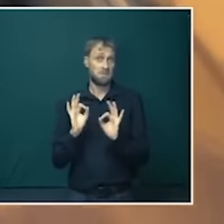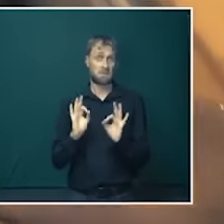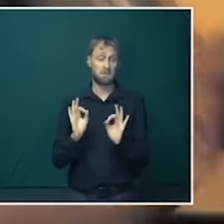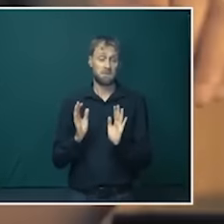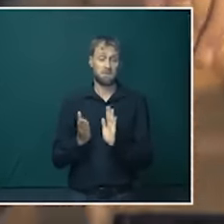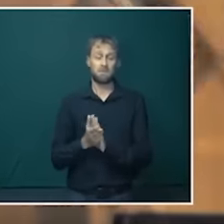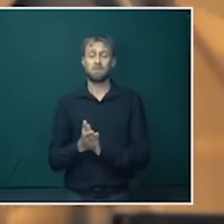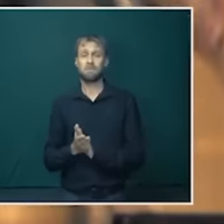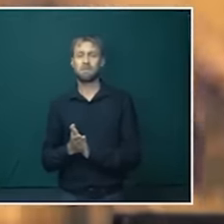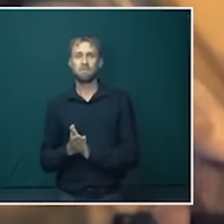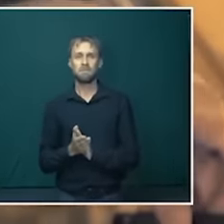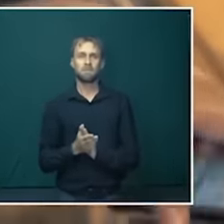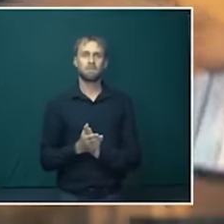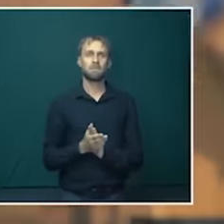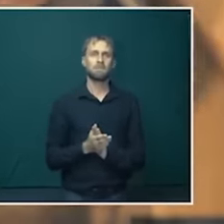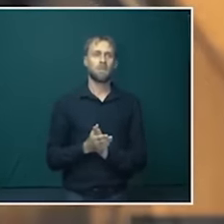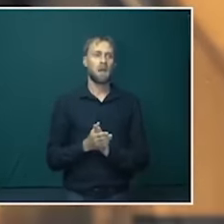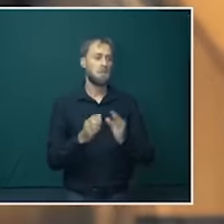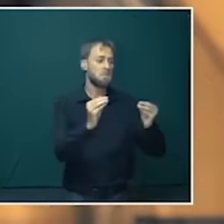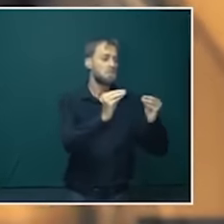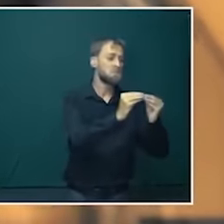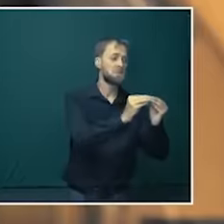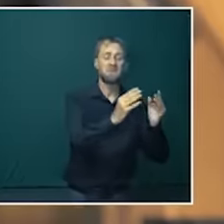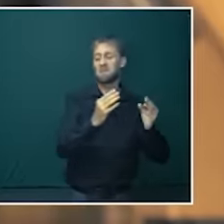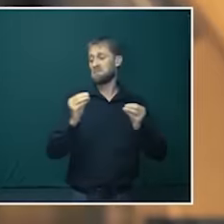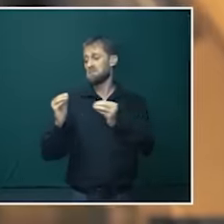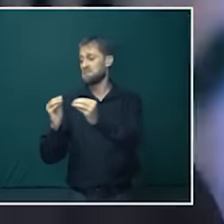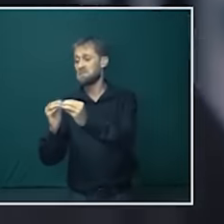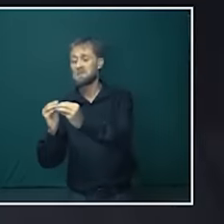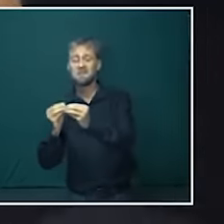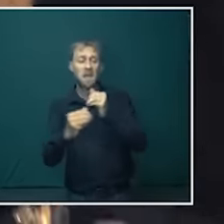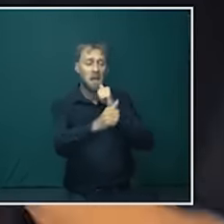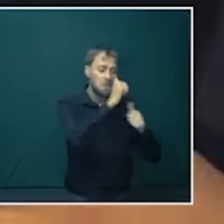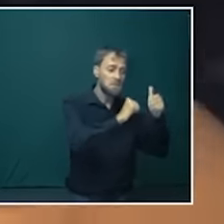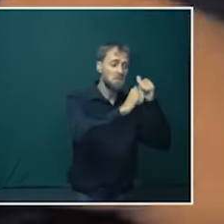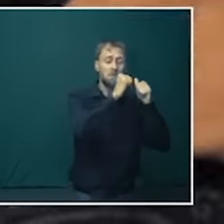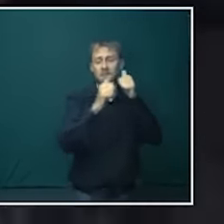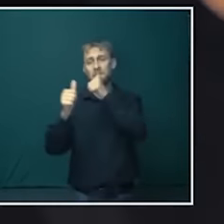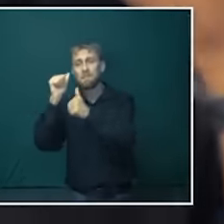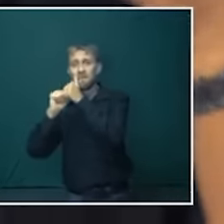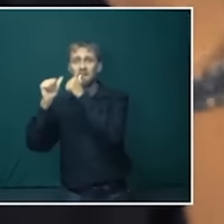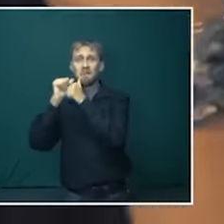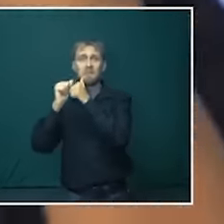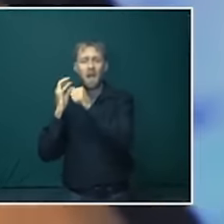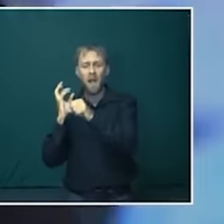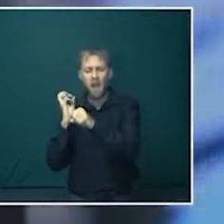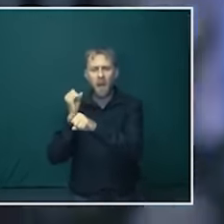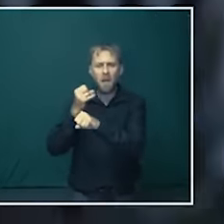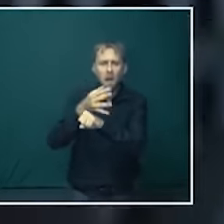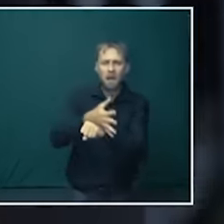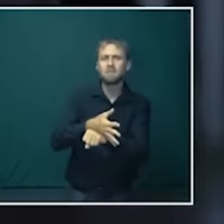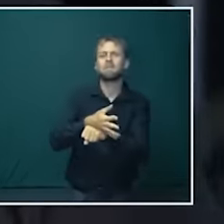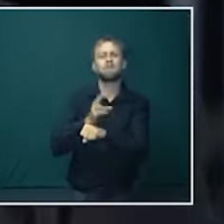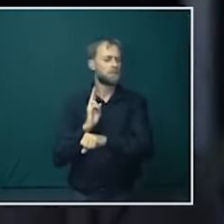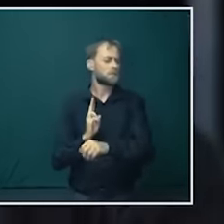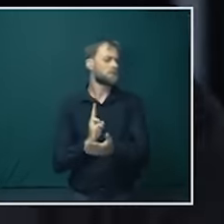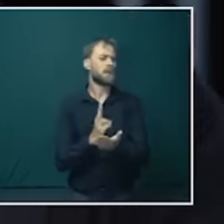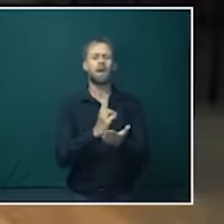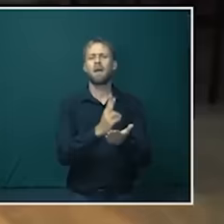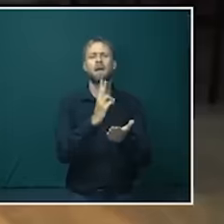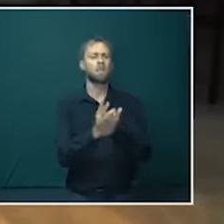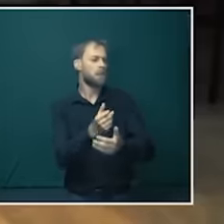assim. Entre uma boca e outra, uma dose e outra, é toda madrugada.